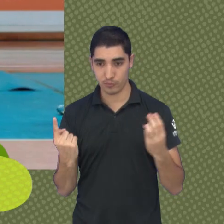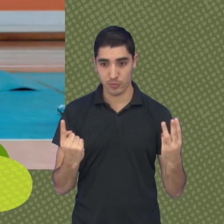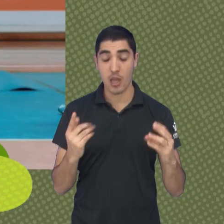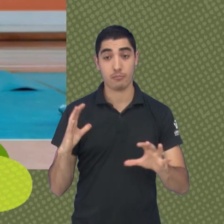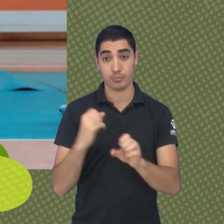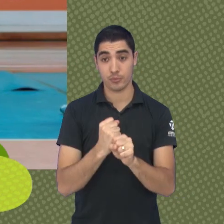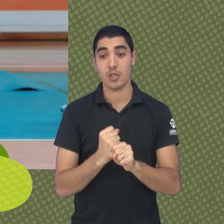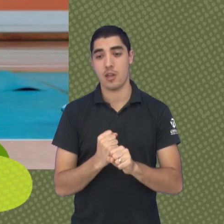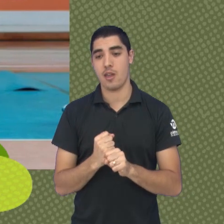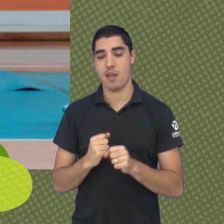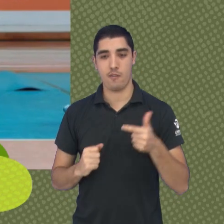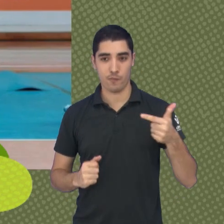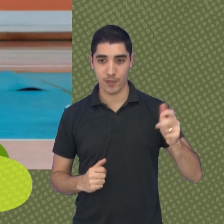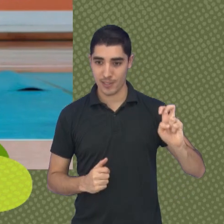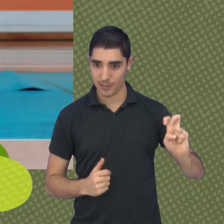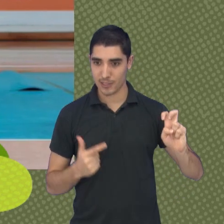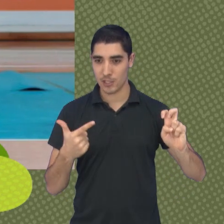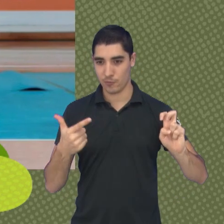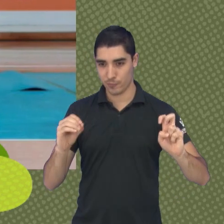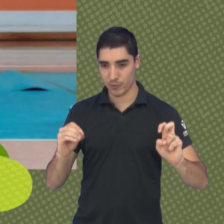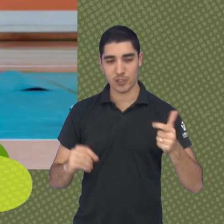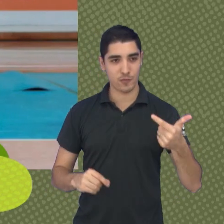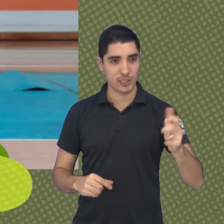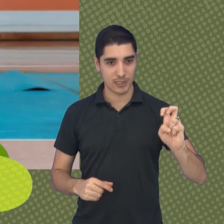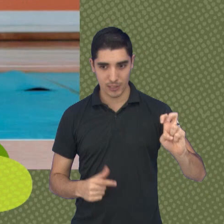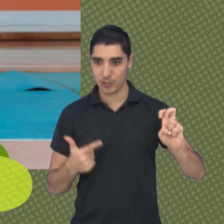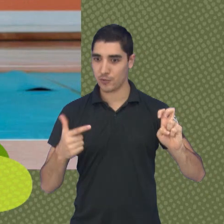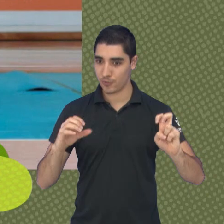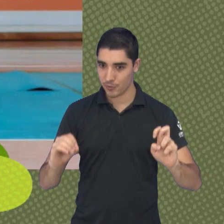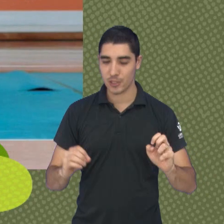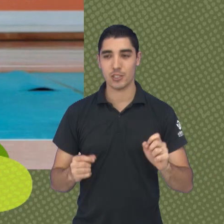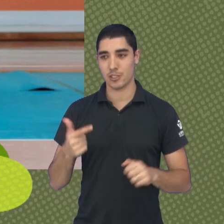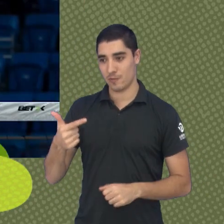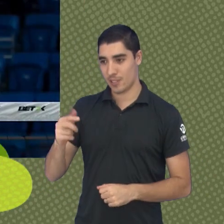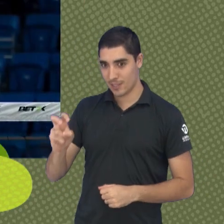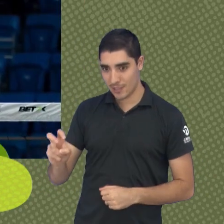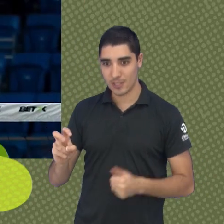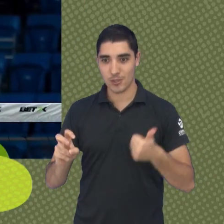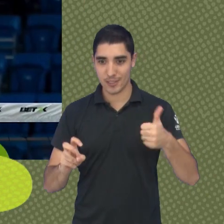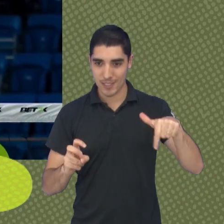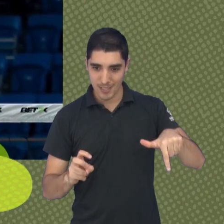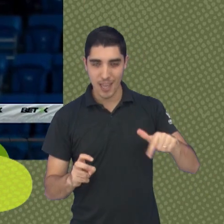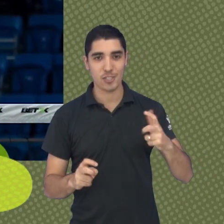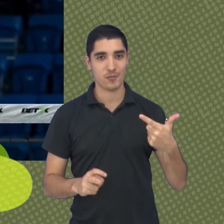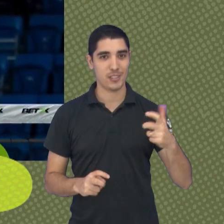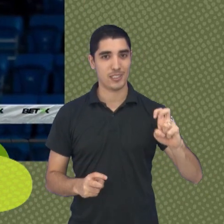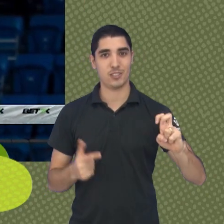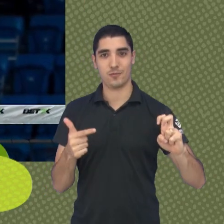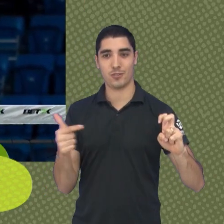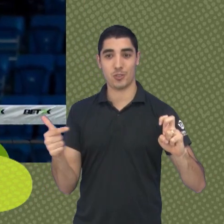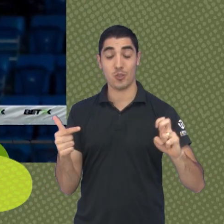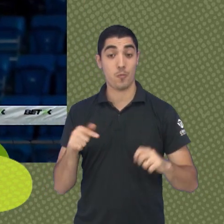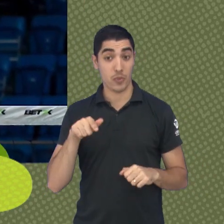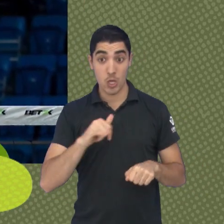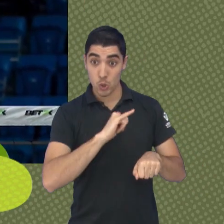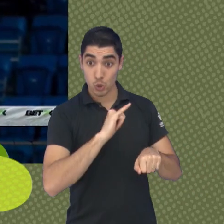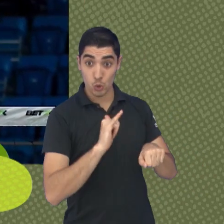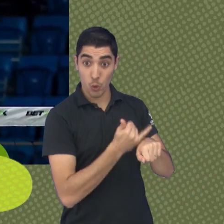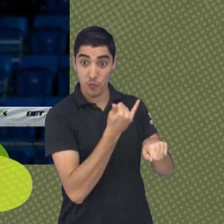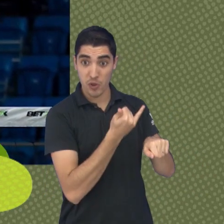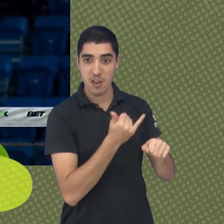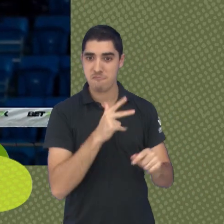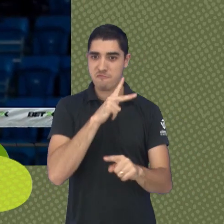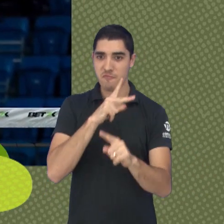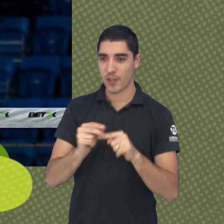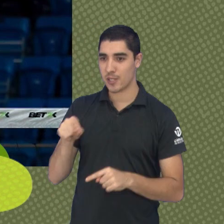20-25, 25-17 e 22-25. O sétimo colocado, o Joinville, venceu o segundo, o São José, hein,